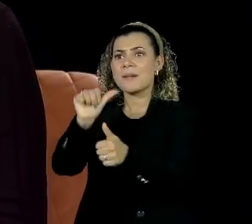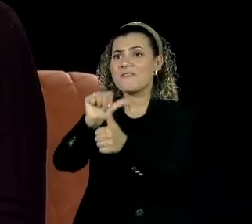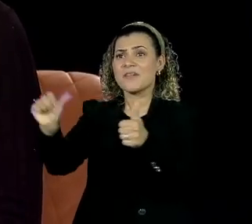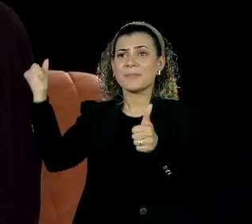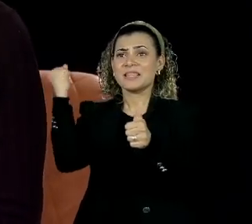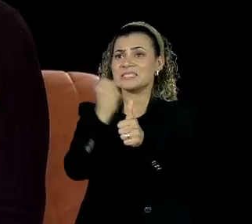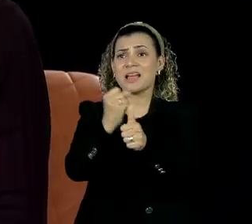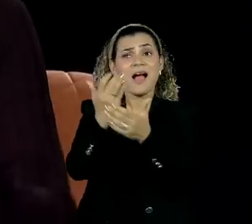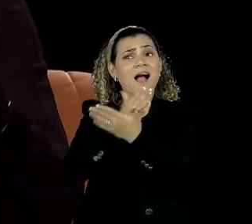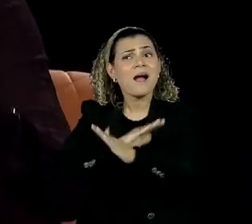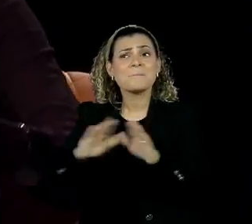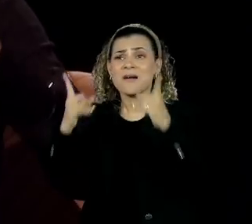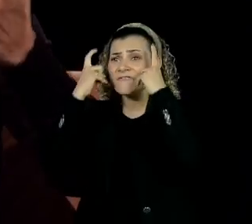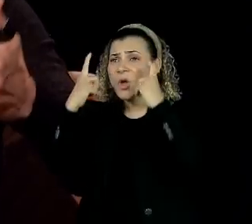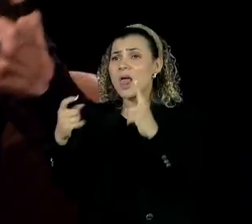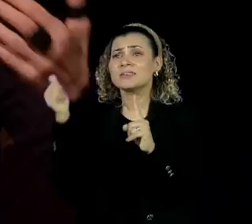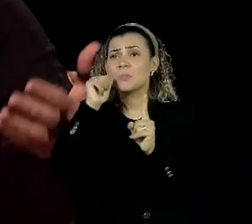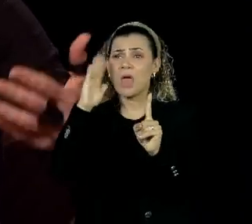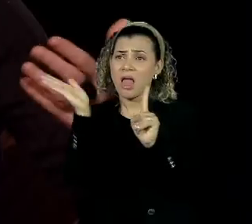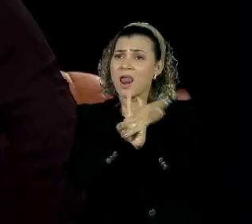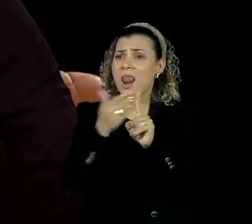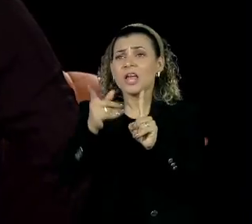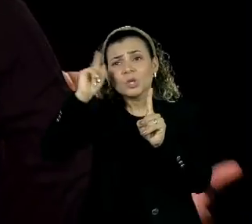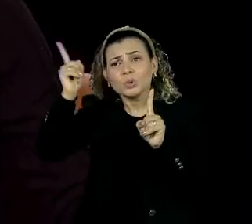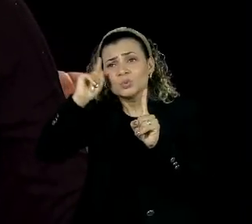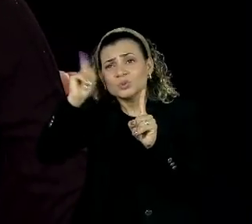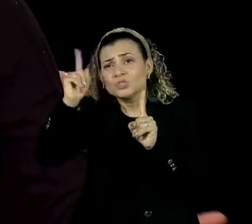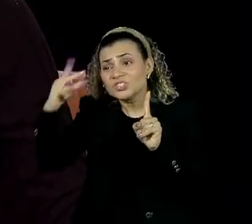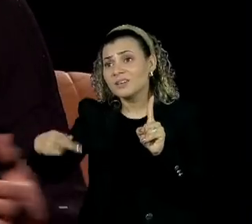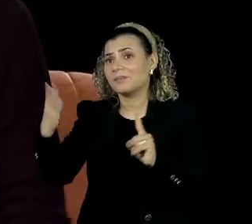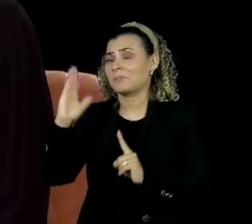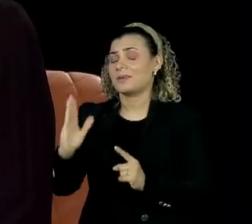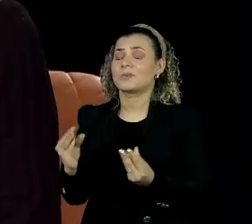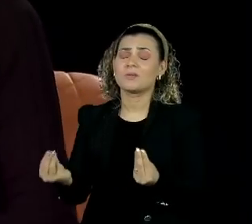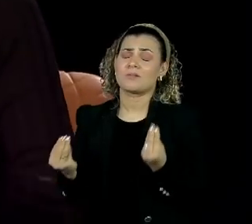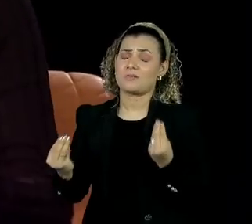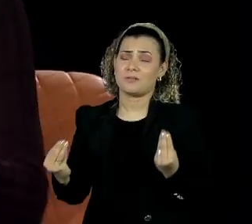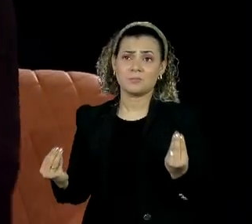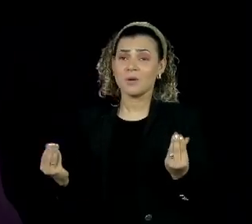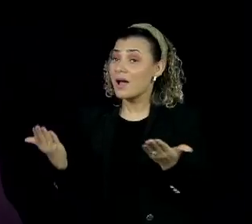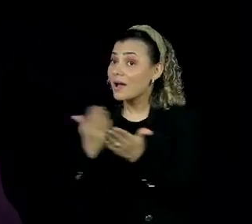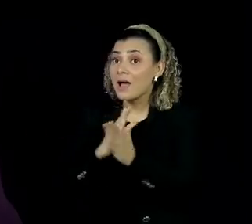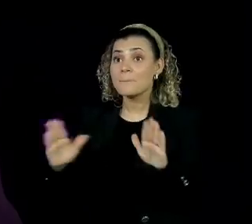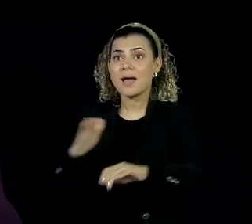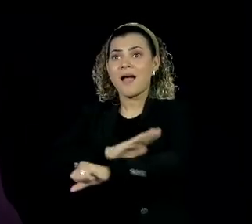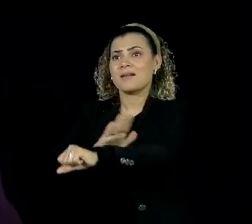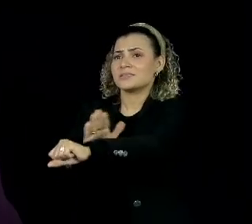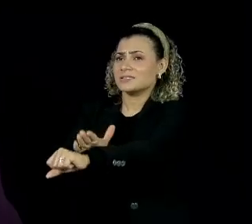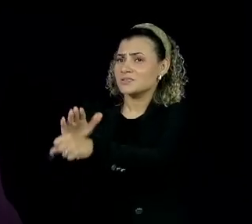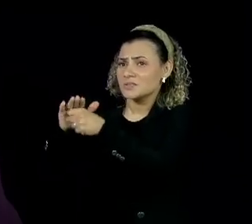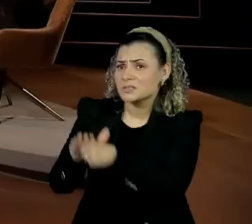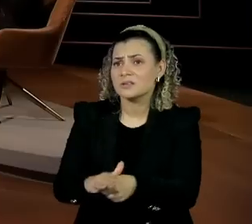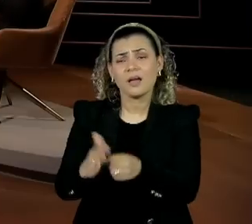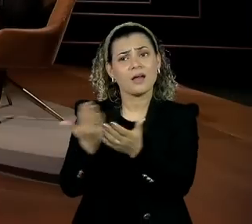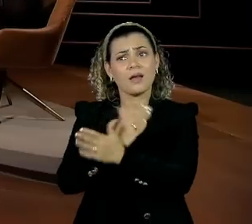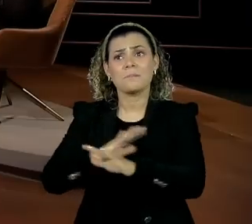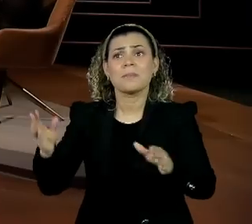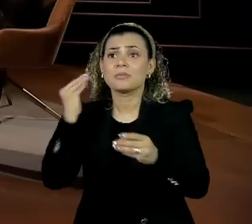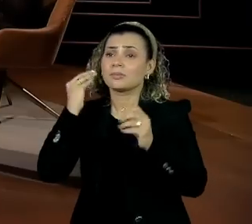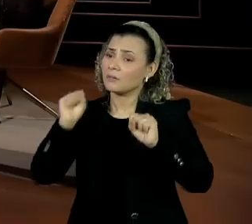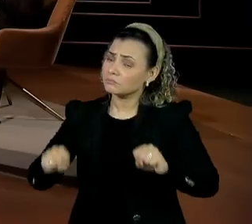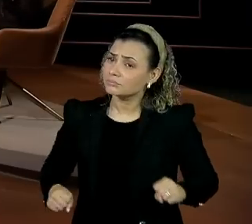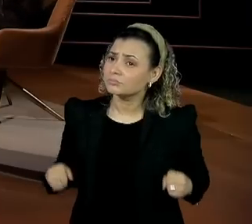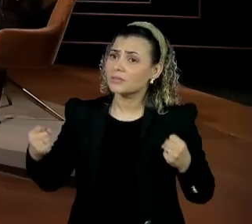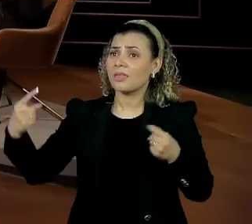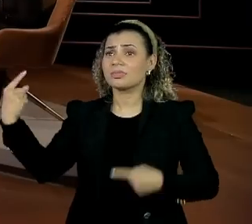com a violência contra a mulher, que todo dia matam mulher no Brasil. Sabe, acabar com o racismo, tentar o máximo possível.